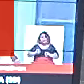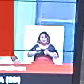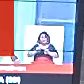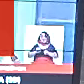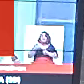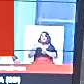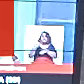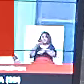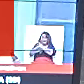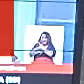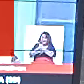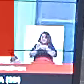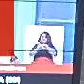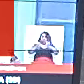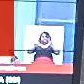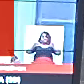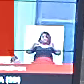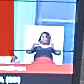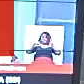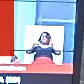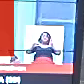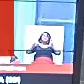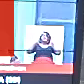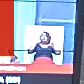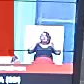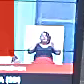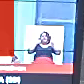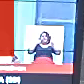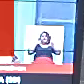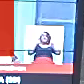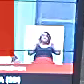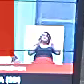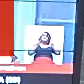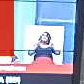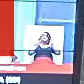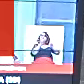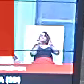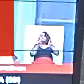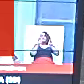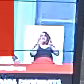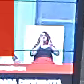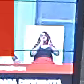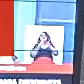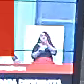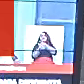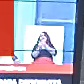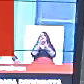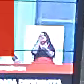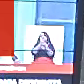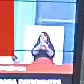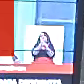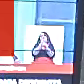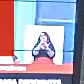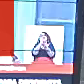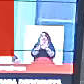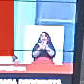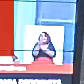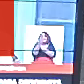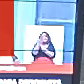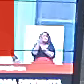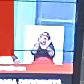sistema dentro do seu computador e você consegue emitir a sua carteirinha de identificação para quem